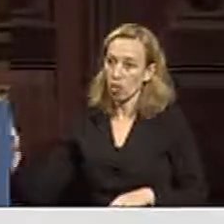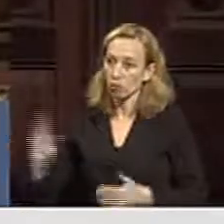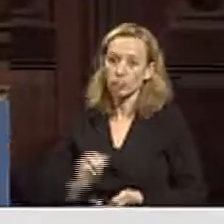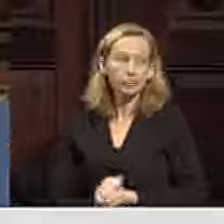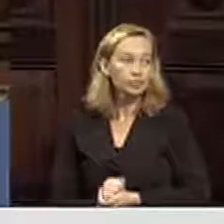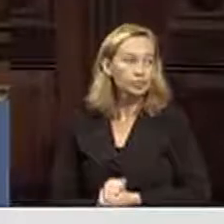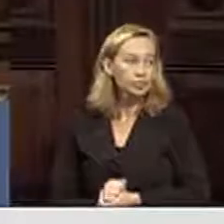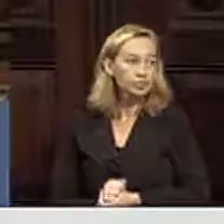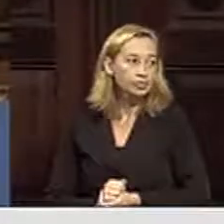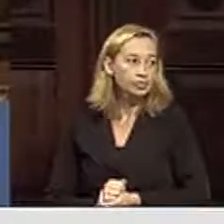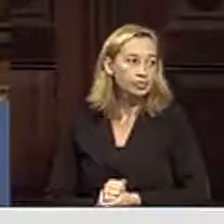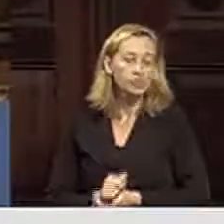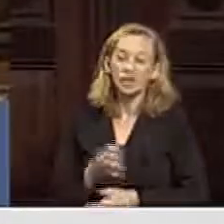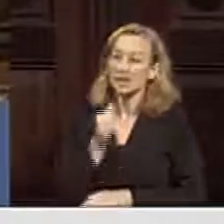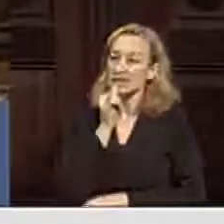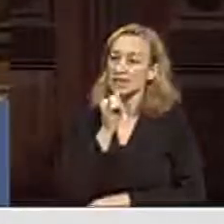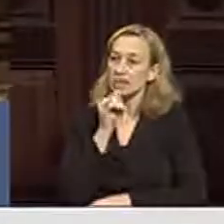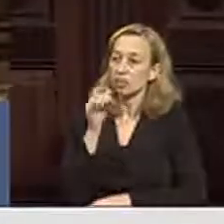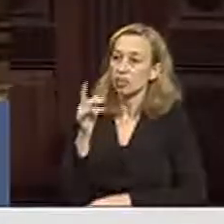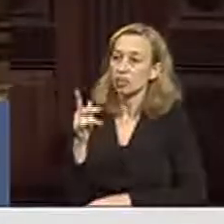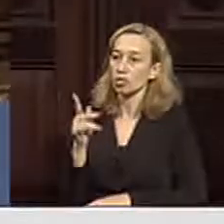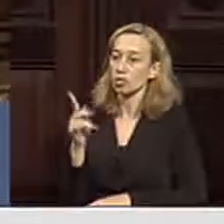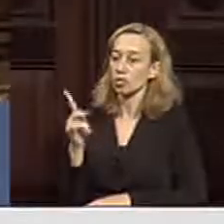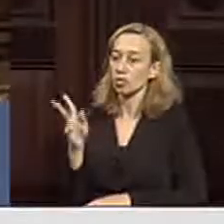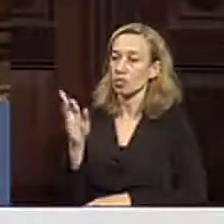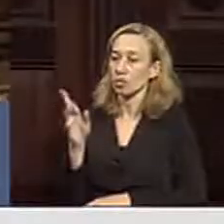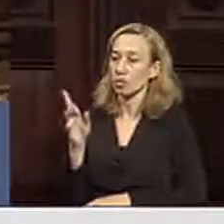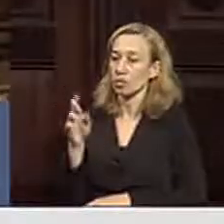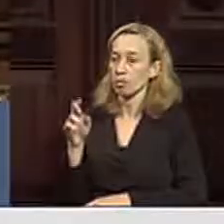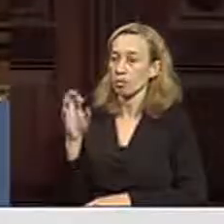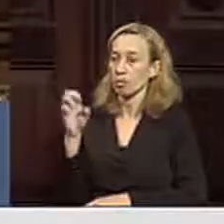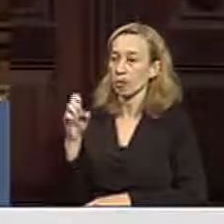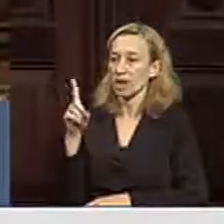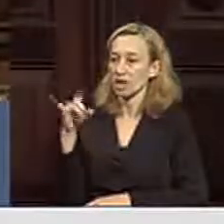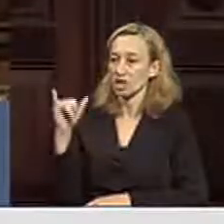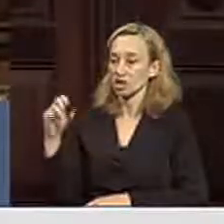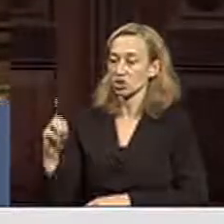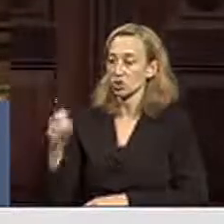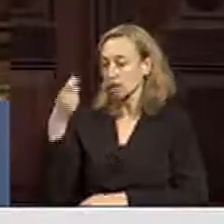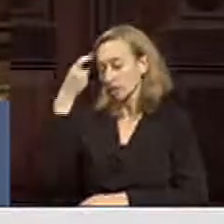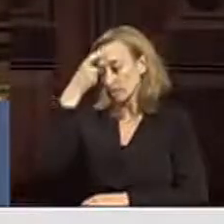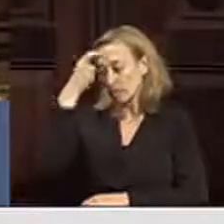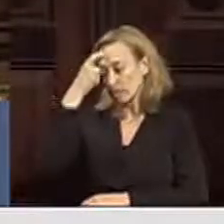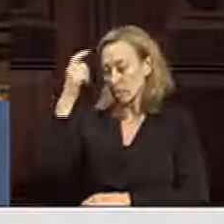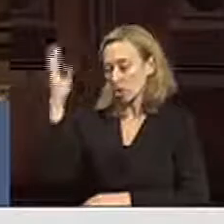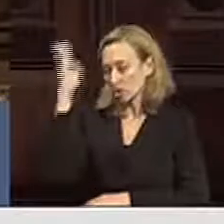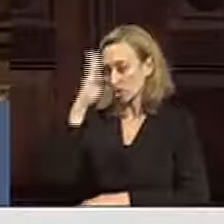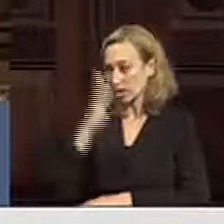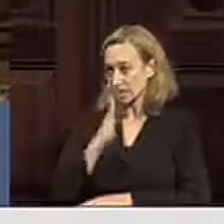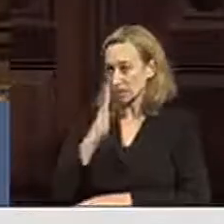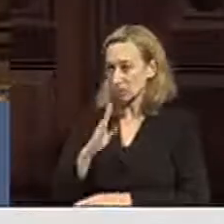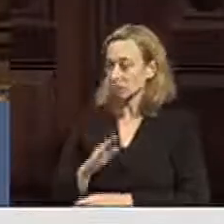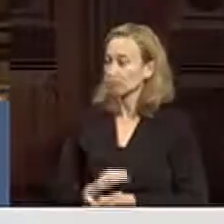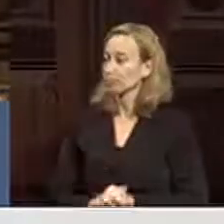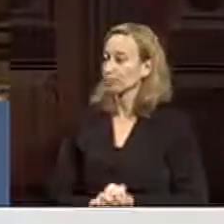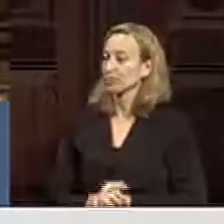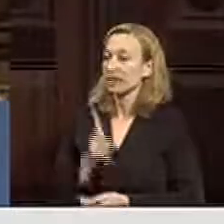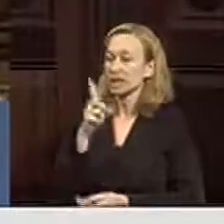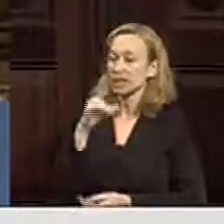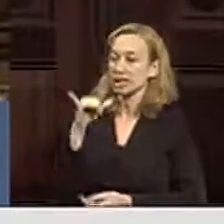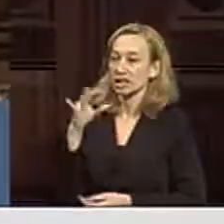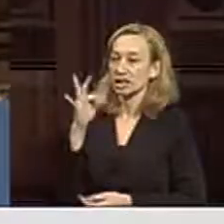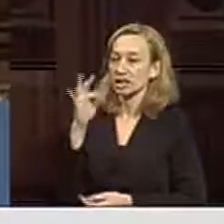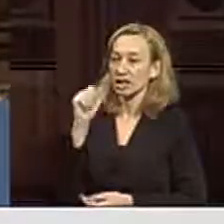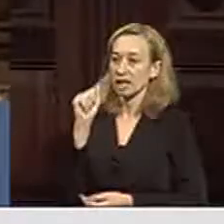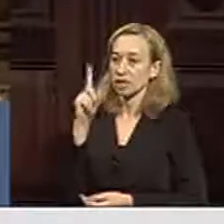transformado num museu de memória e de luta por direitos humanos no Brasil. Se a gente